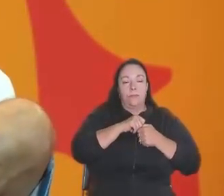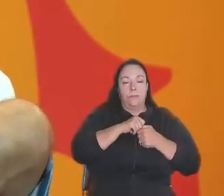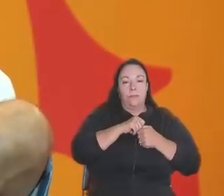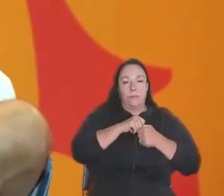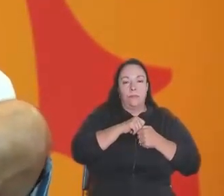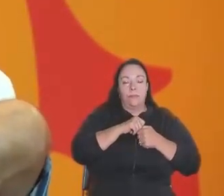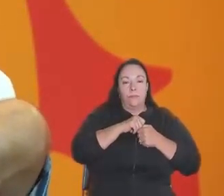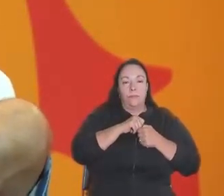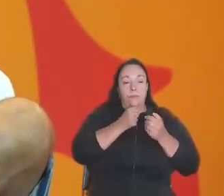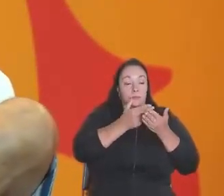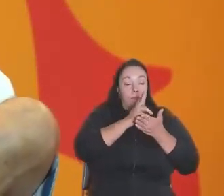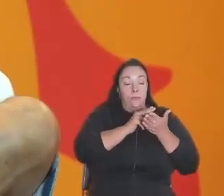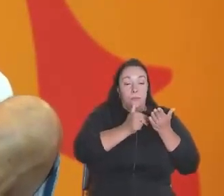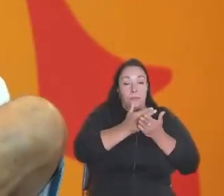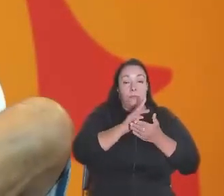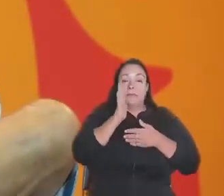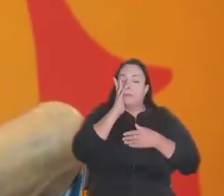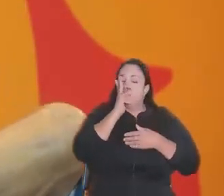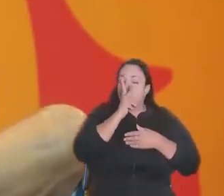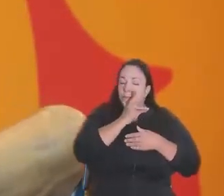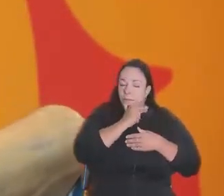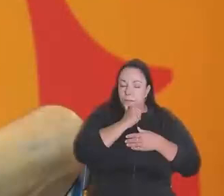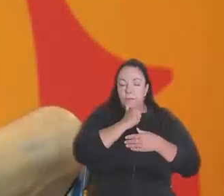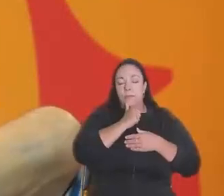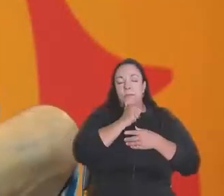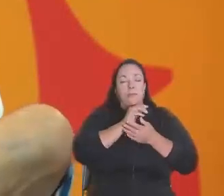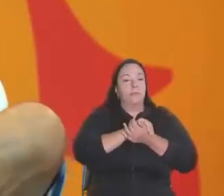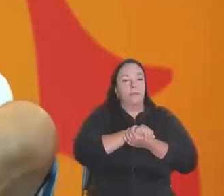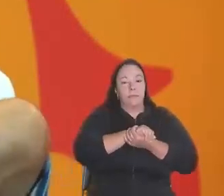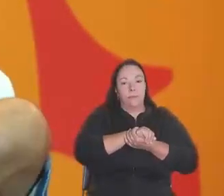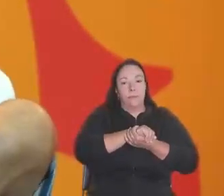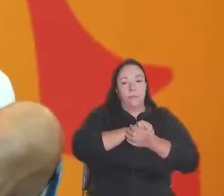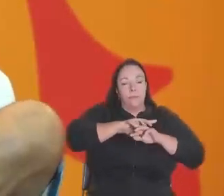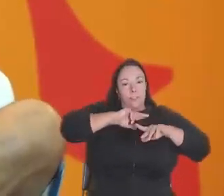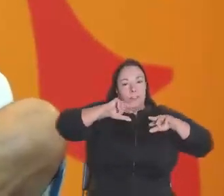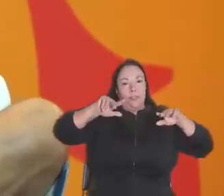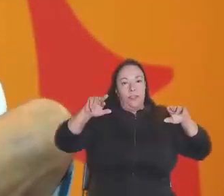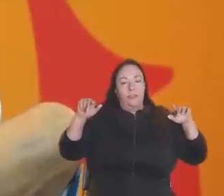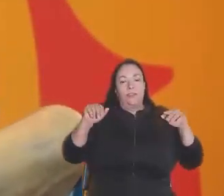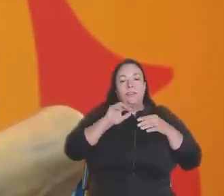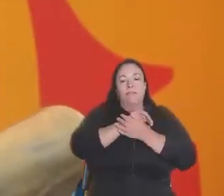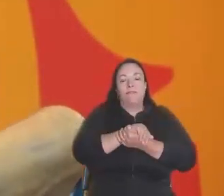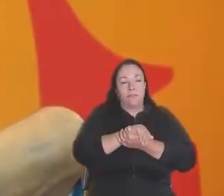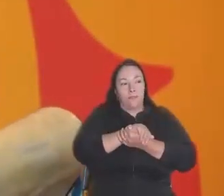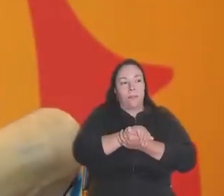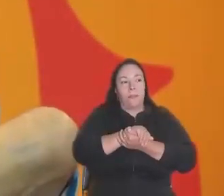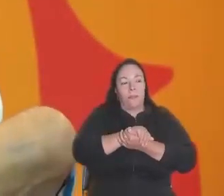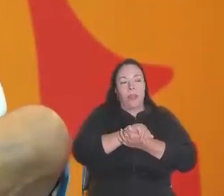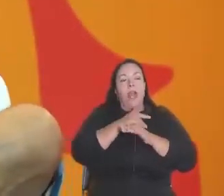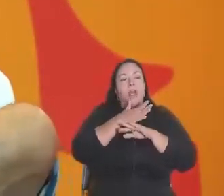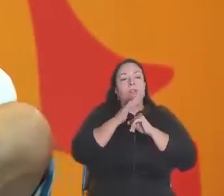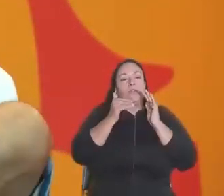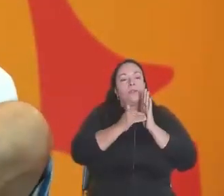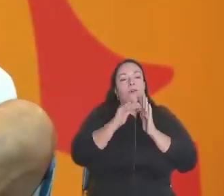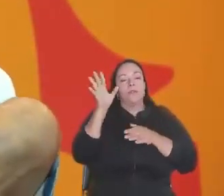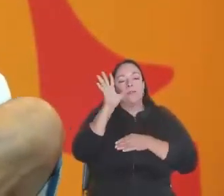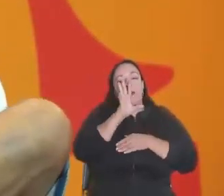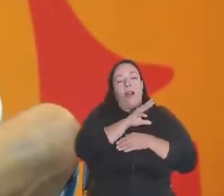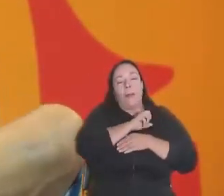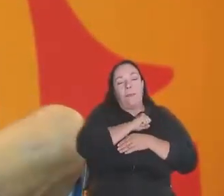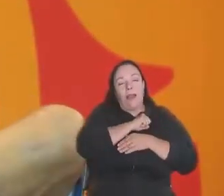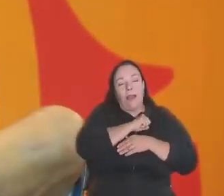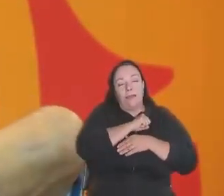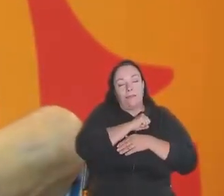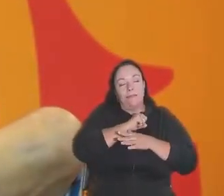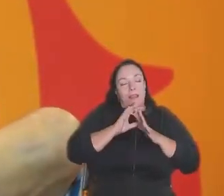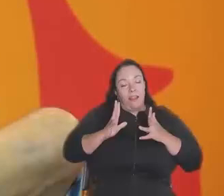ilustração que eu demorei bastante, sabe? Tem várias. Todos vão amar as suas ilustrações. Obrigado.